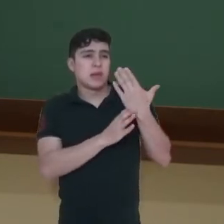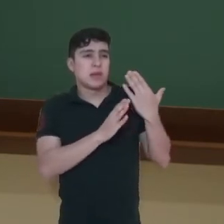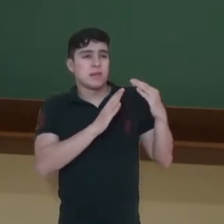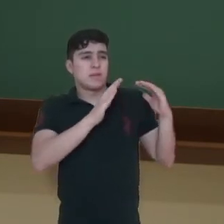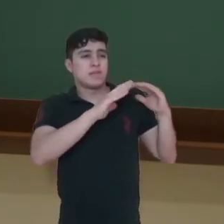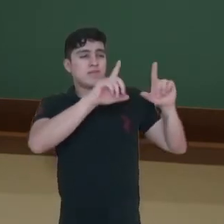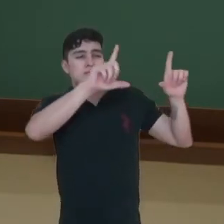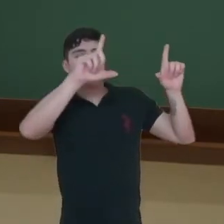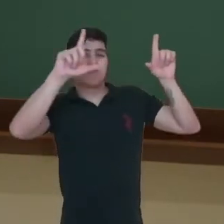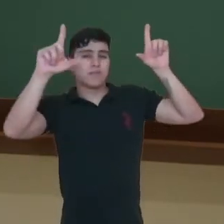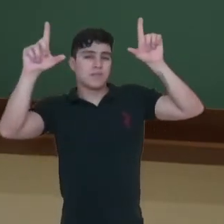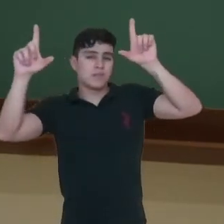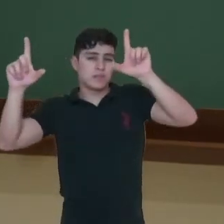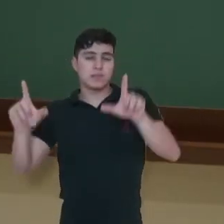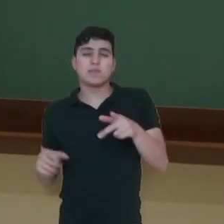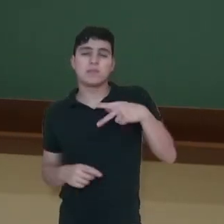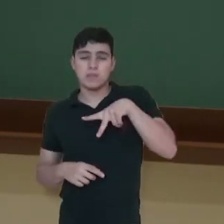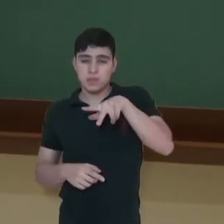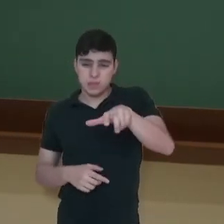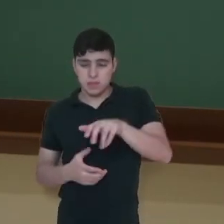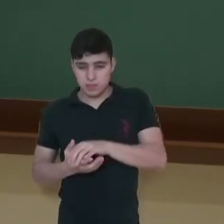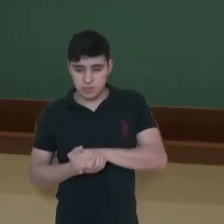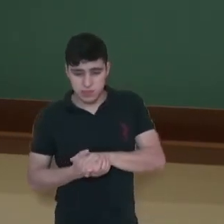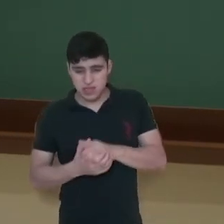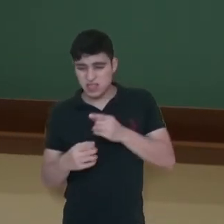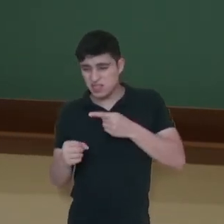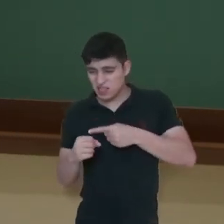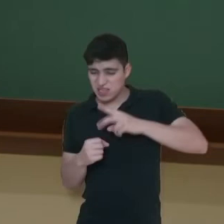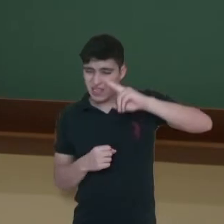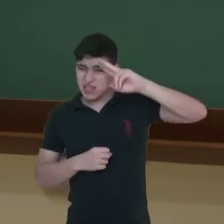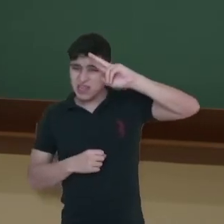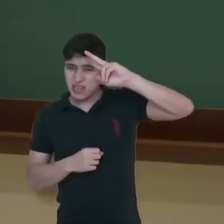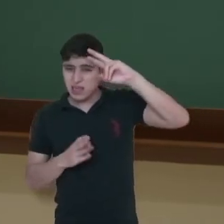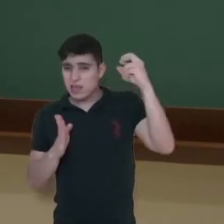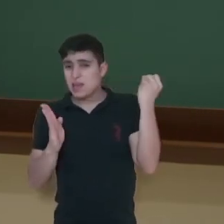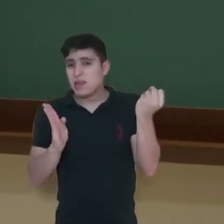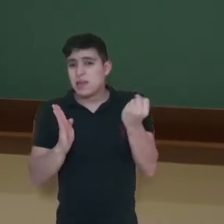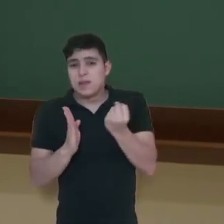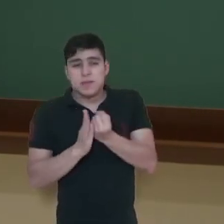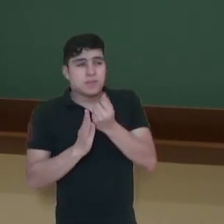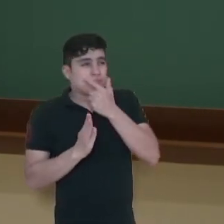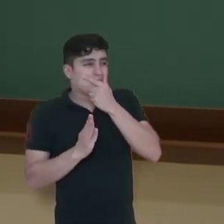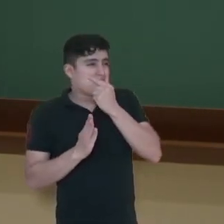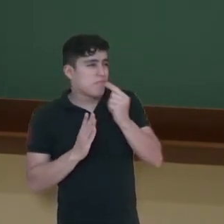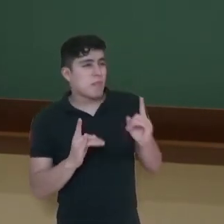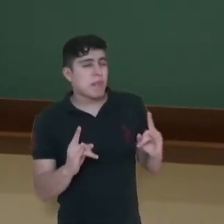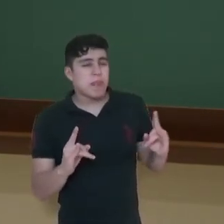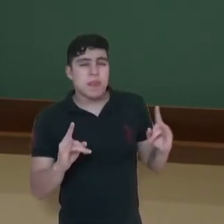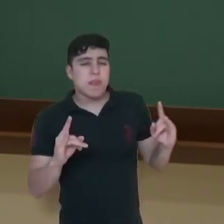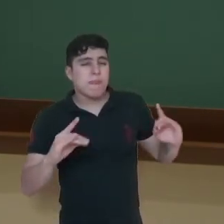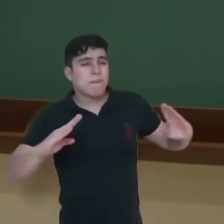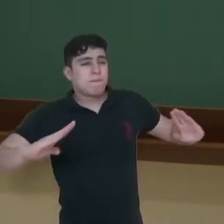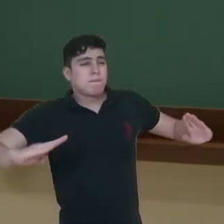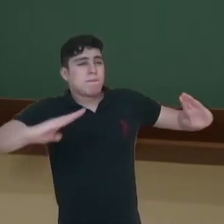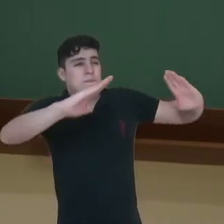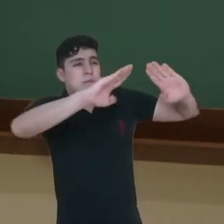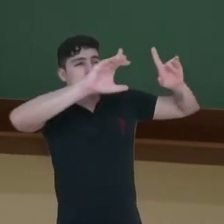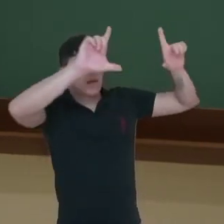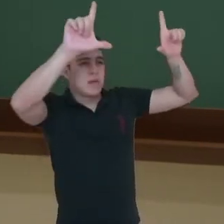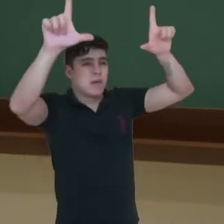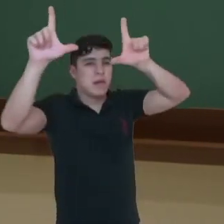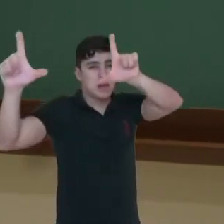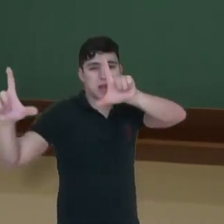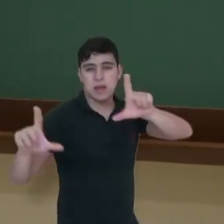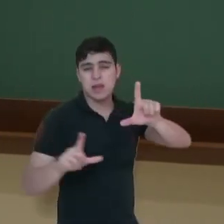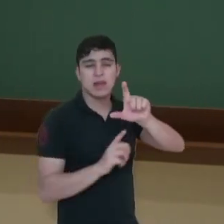azulejos portugueses. Essas famosas cidades históricas têm aqueles prédios históricos com muito azulejo. Esse